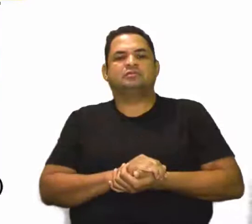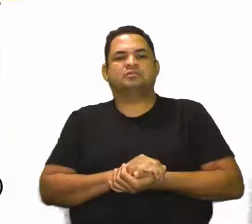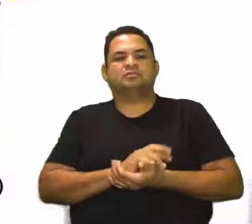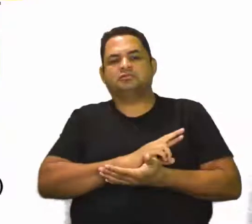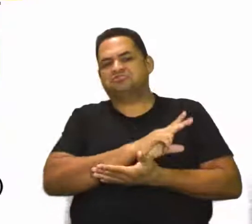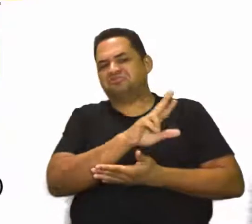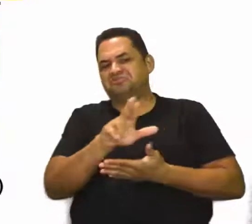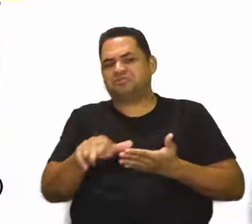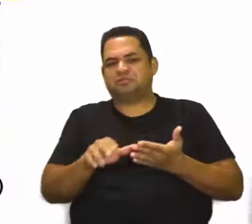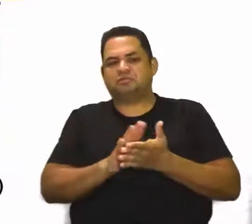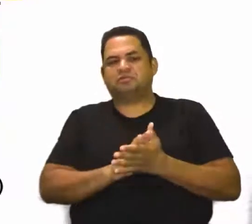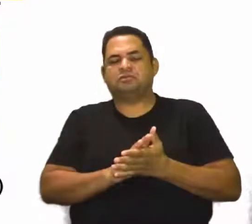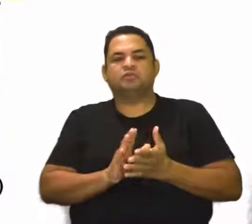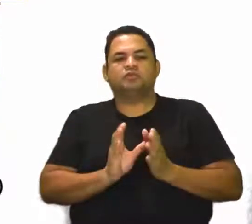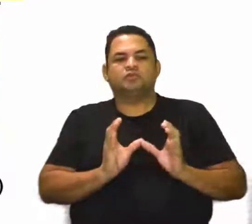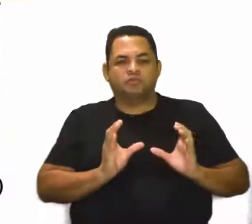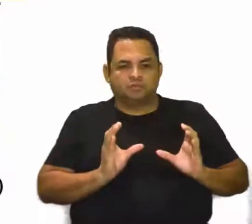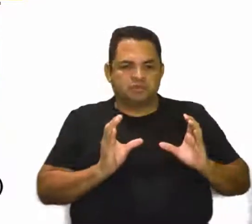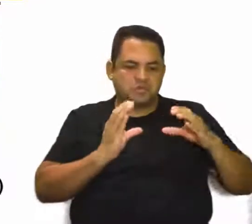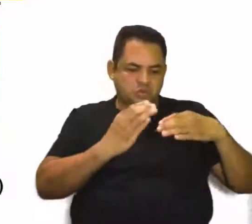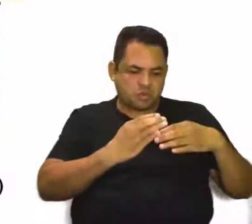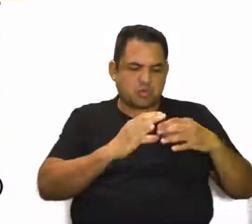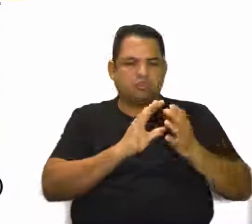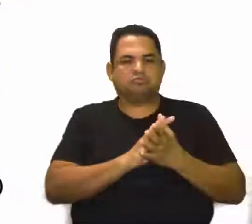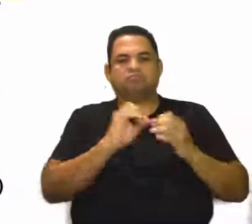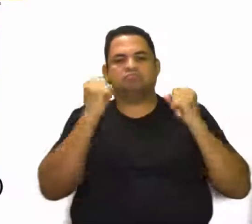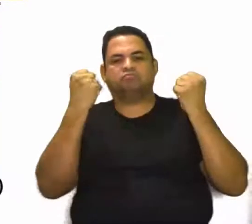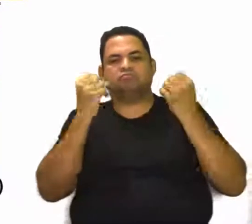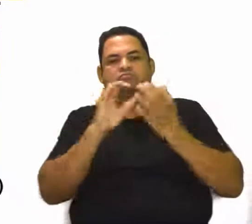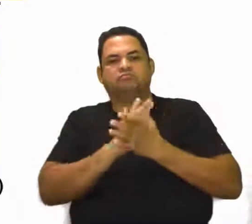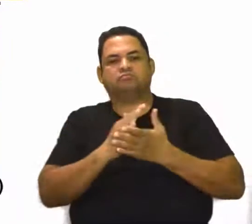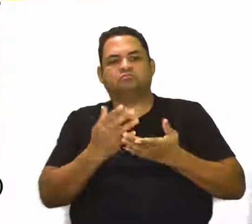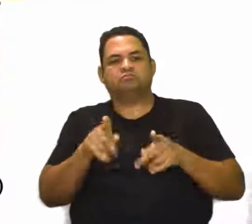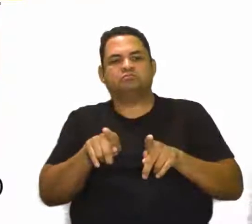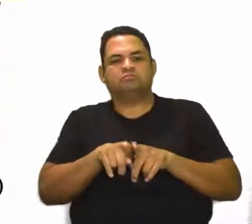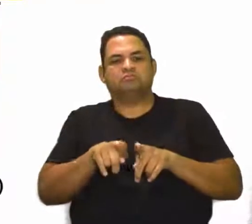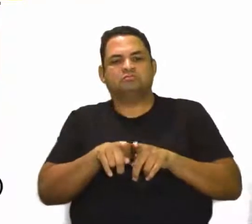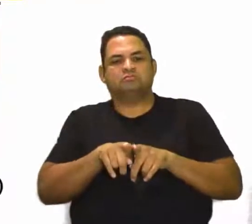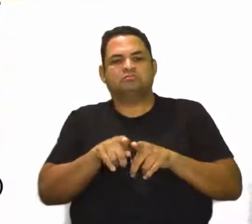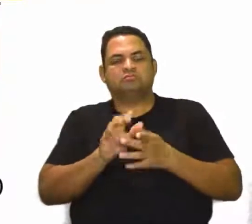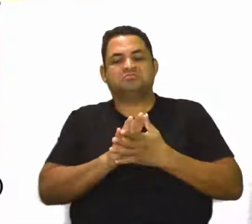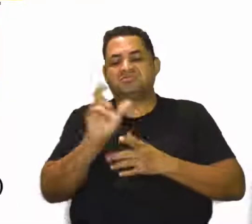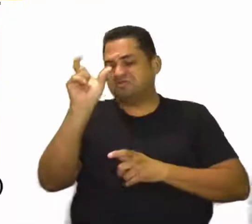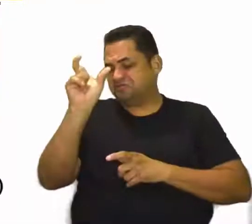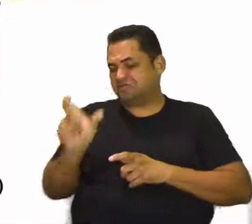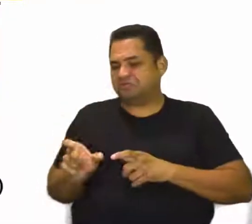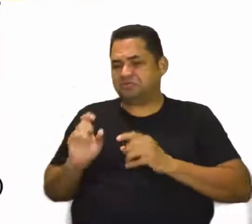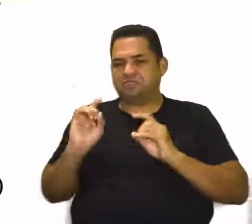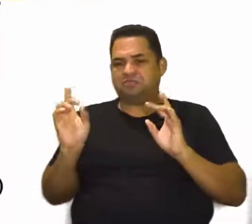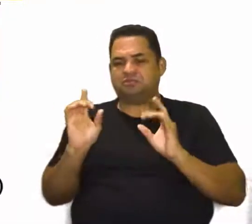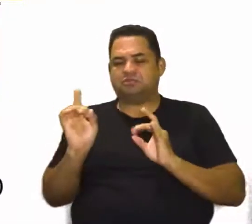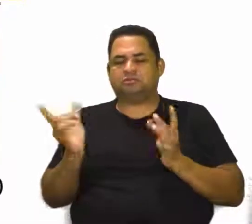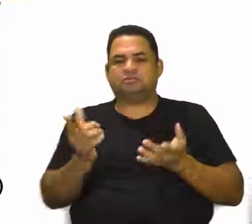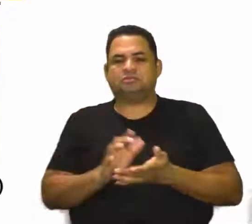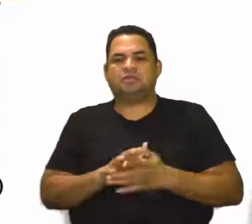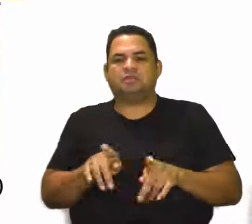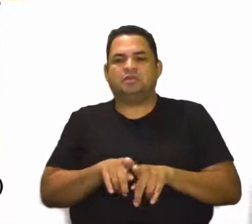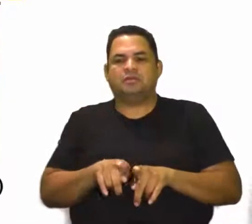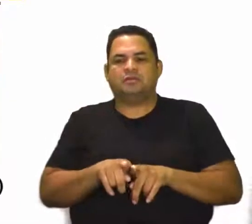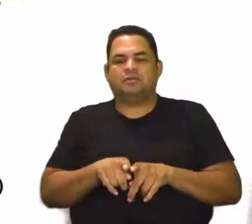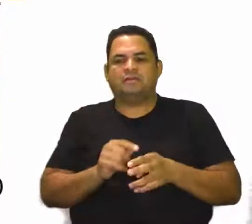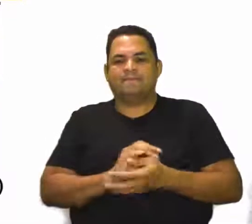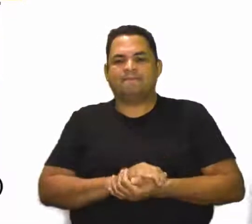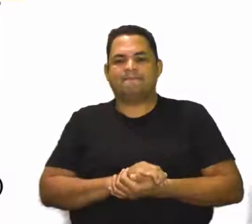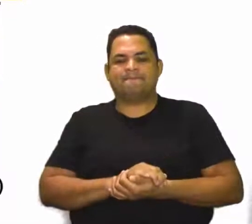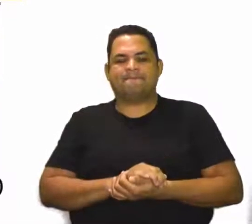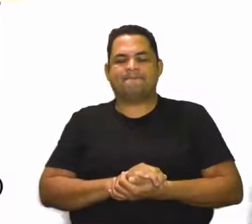diversas formas, através de atividades físicas em grupo ou até mesmo atividades físicas individualizadas também.